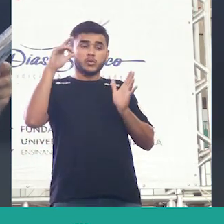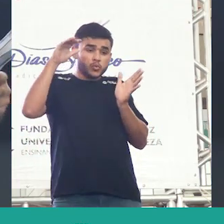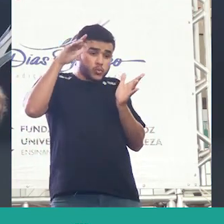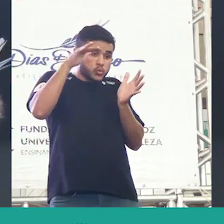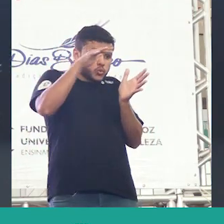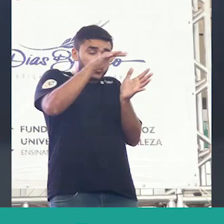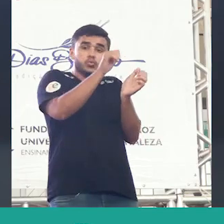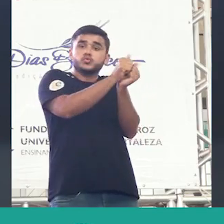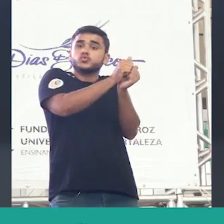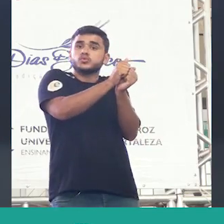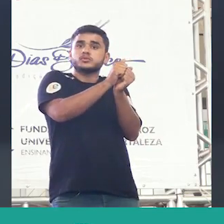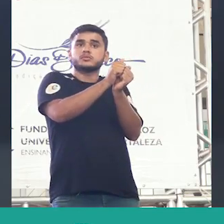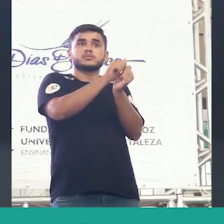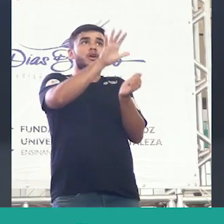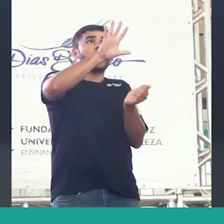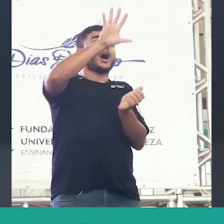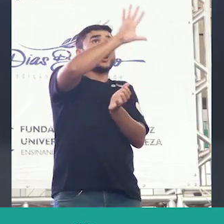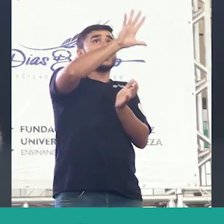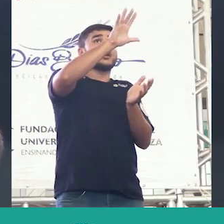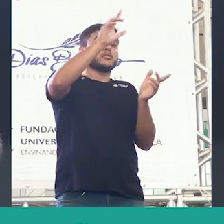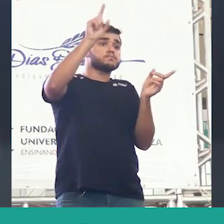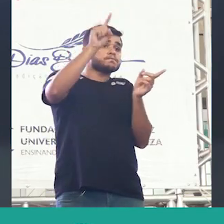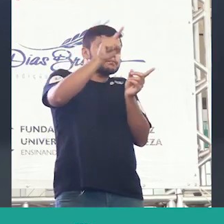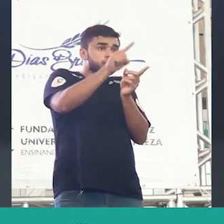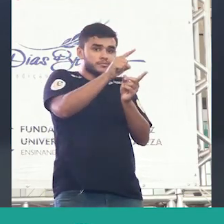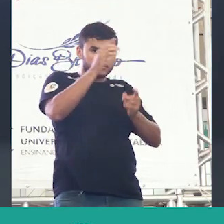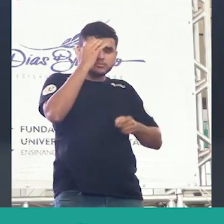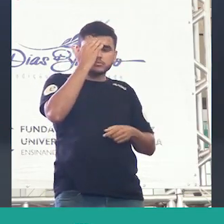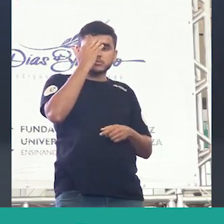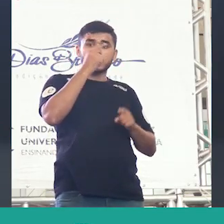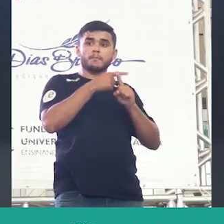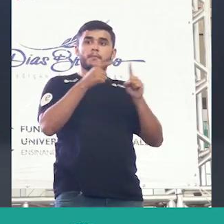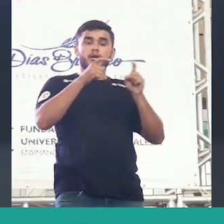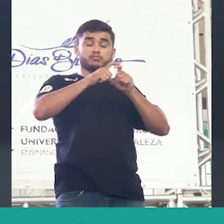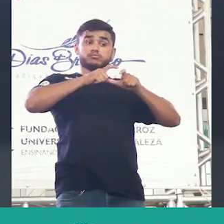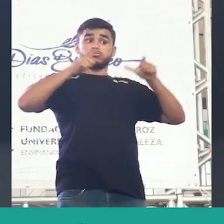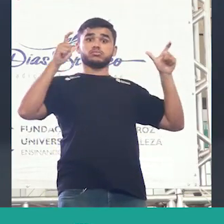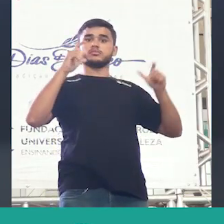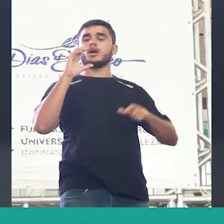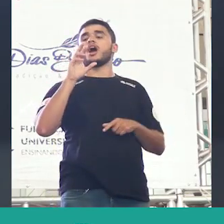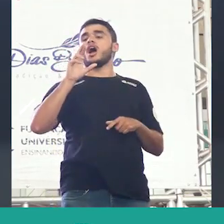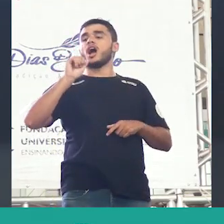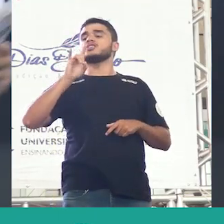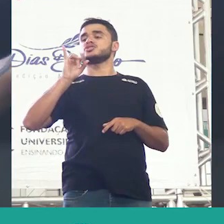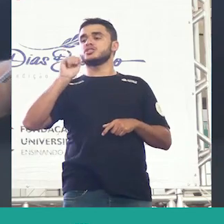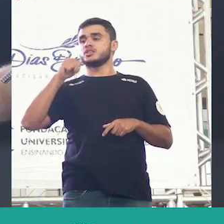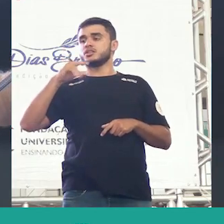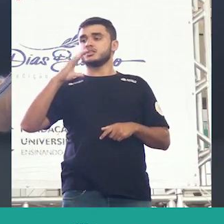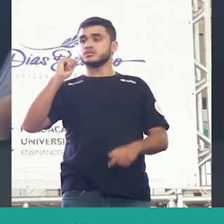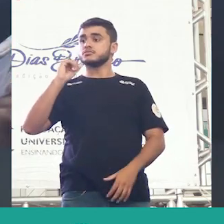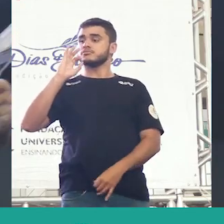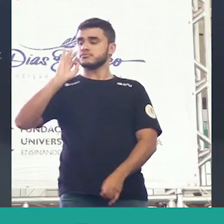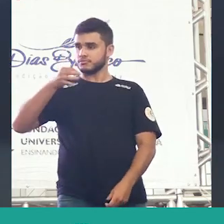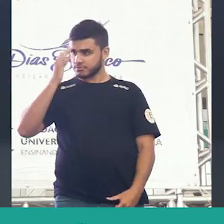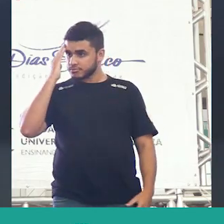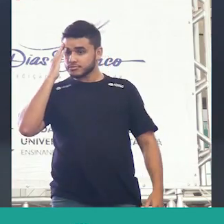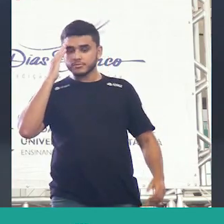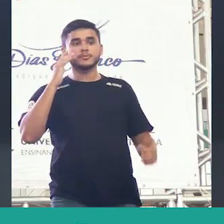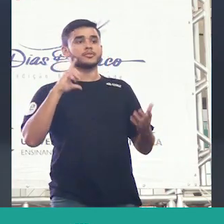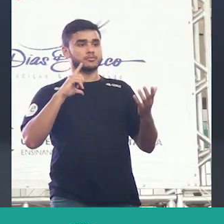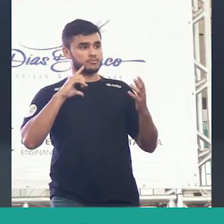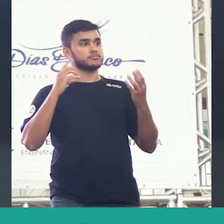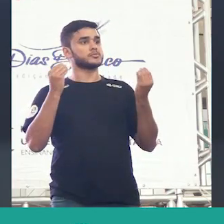as luzes estão se aproximando. Menos área, sim. Porém, com maior radiância. Sim, as luzes estão se